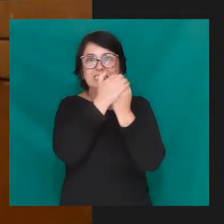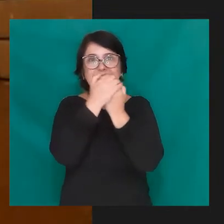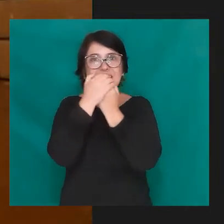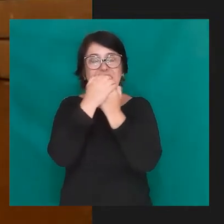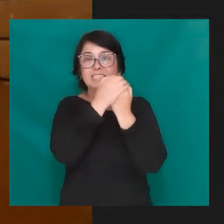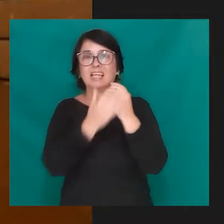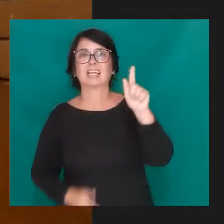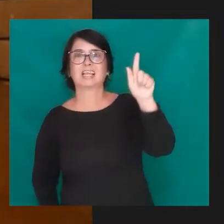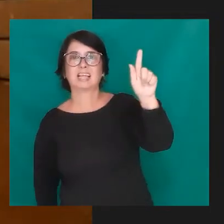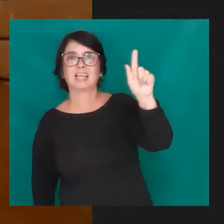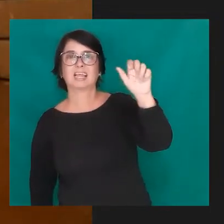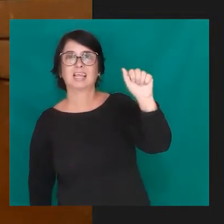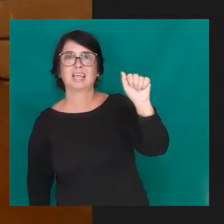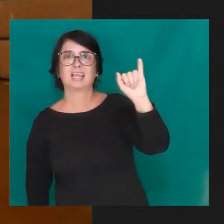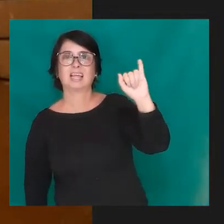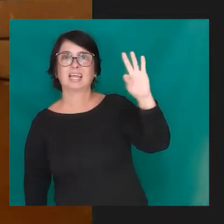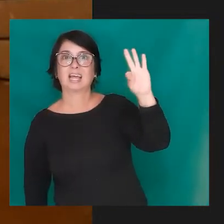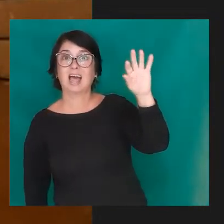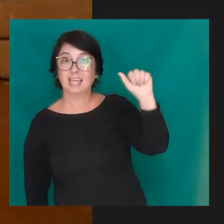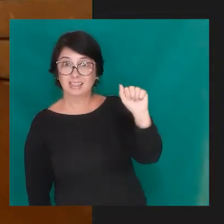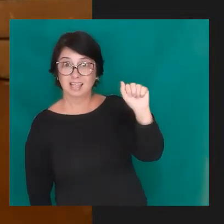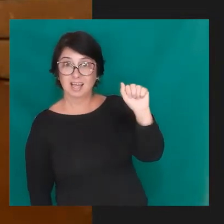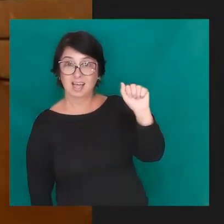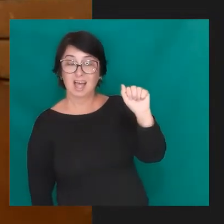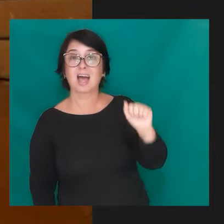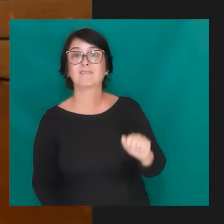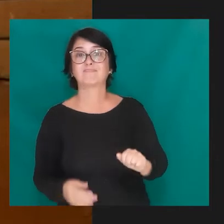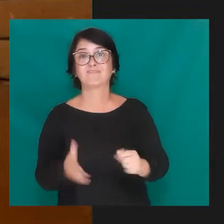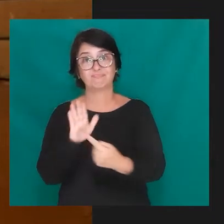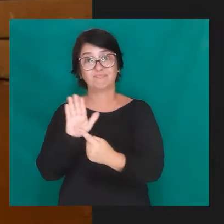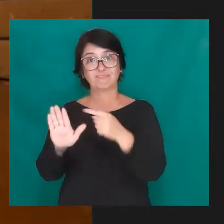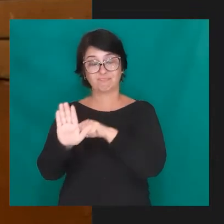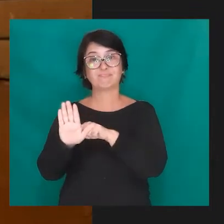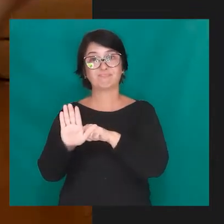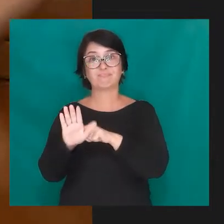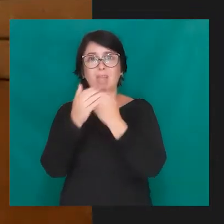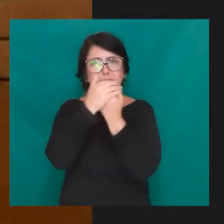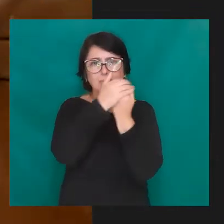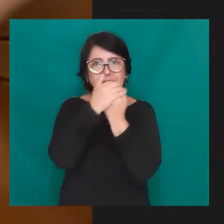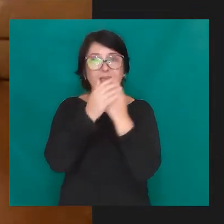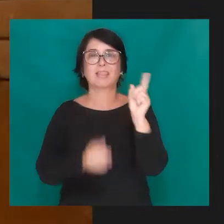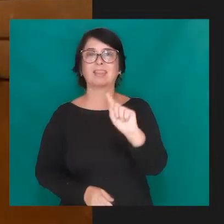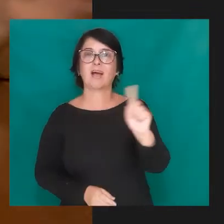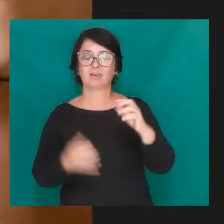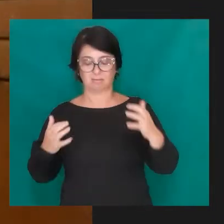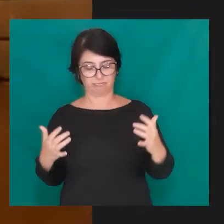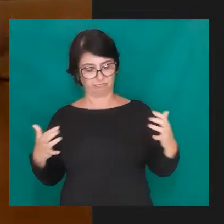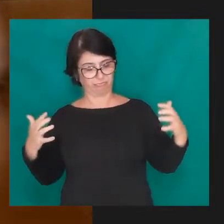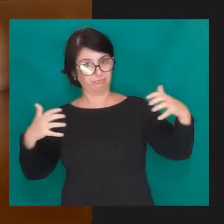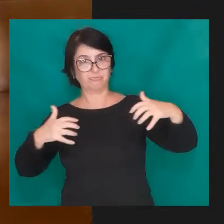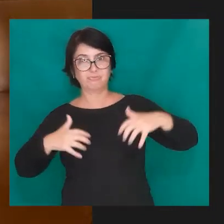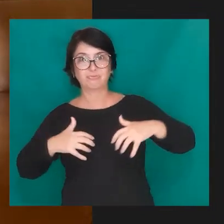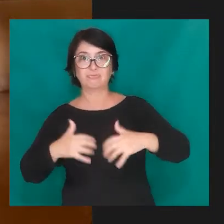escutarem alguém dizendo que no Rio Grande do Sul que é gaiteiro, gaiteiro não é que é um de gaita de boca, gaiteiro é sanfoneiro,